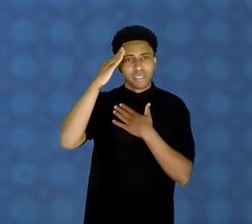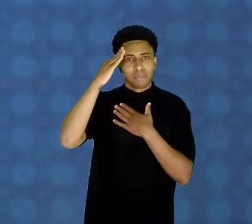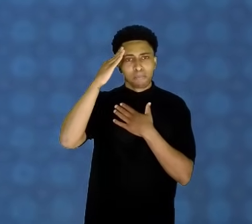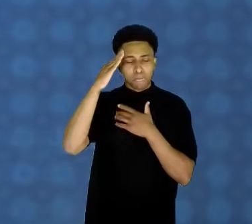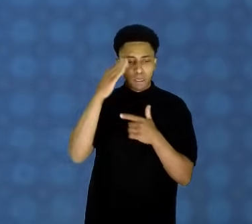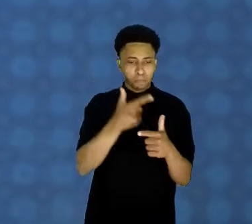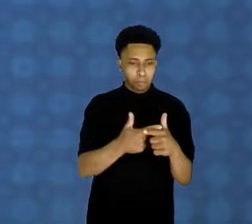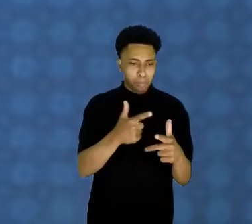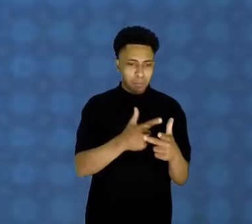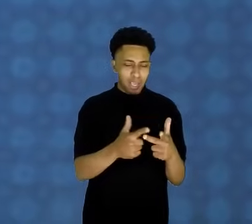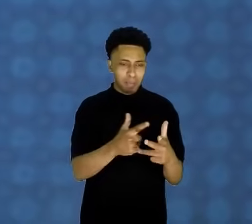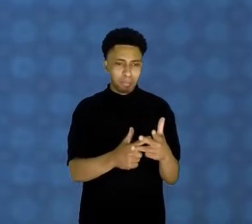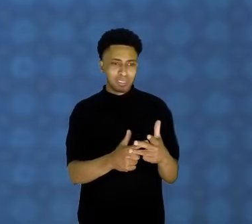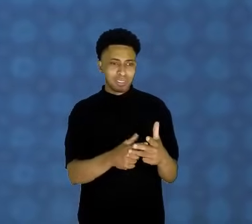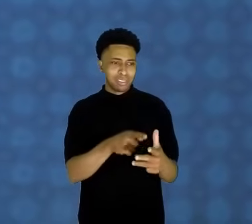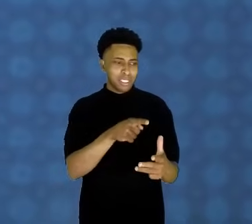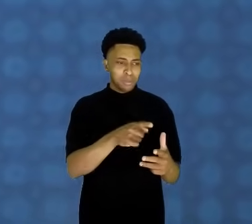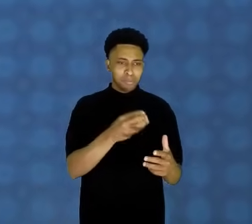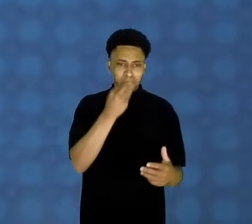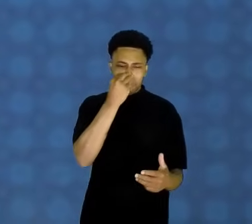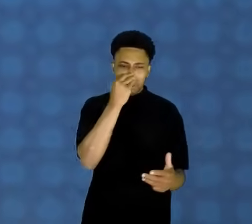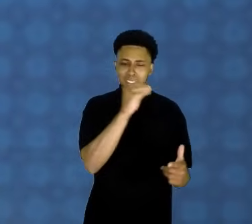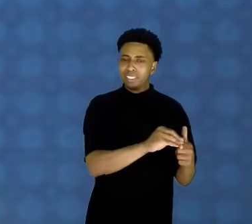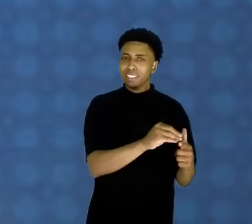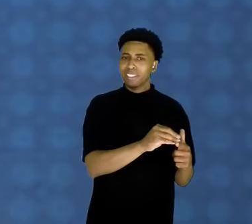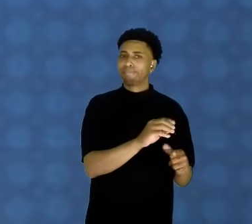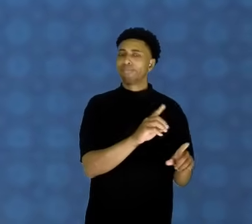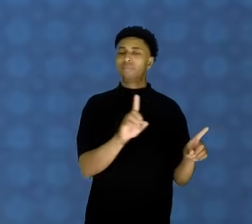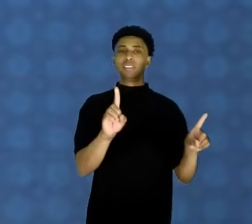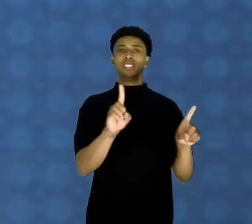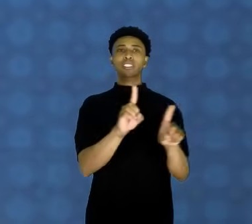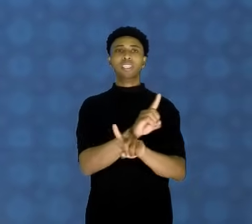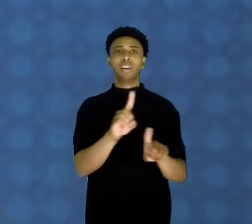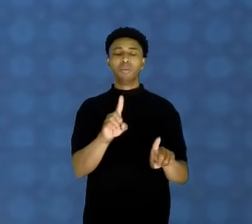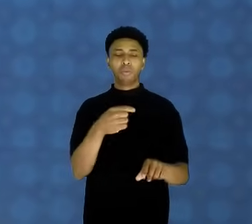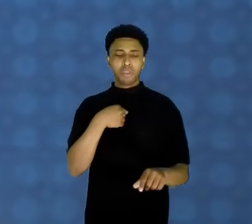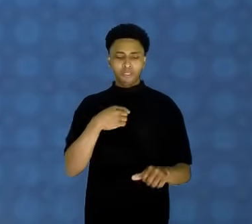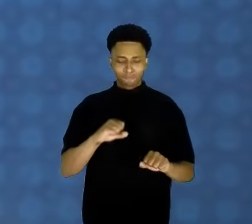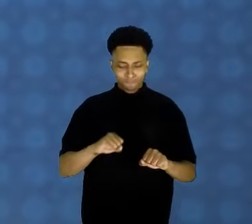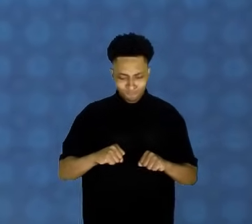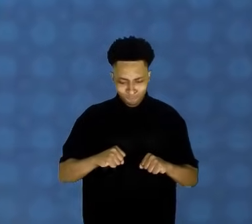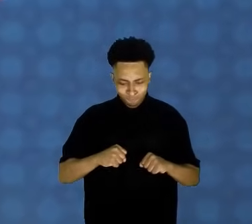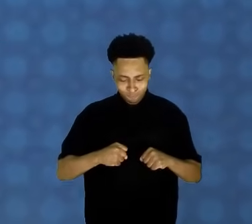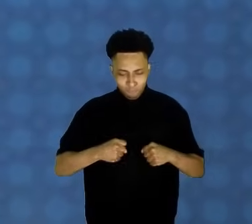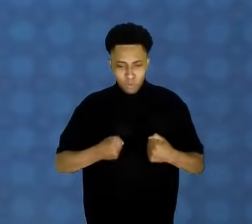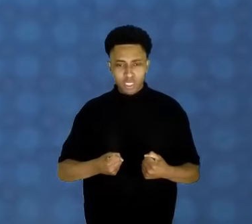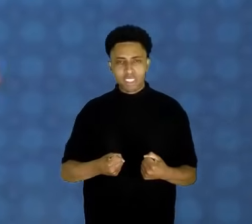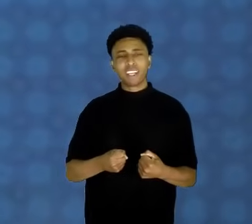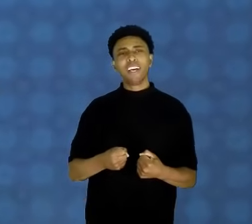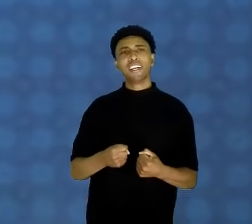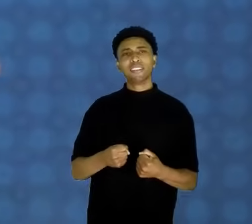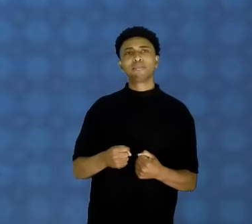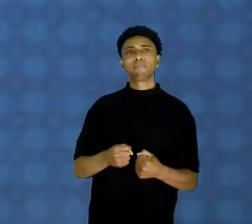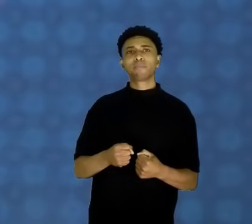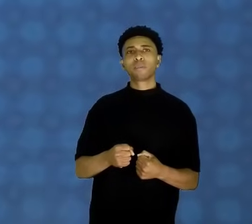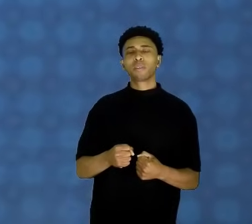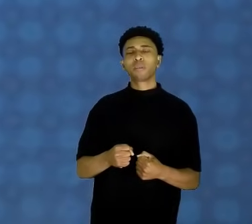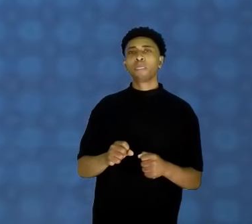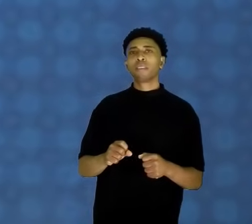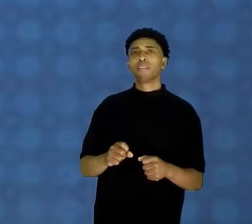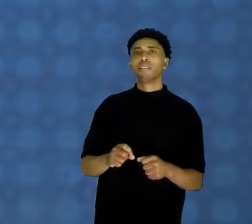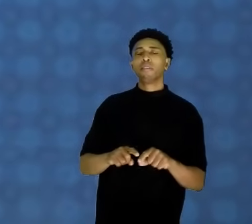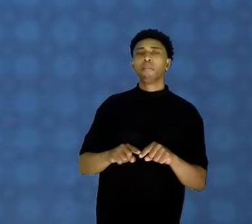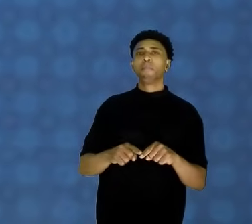necessidade, você não pode desistir. Você não pode, porque mesmo em silêncio,